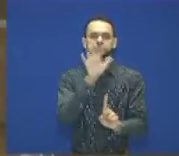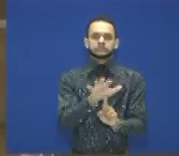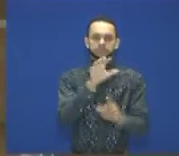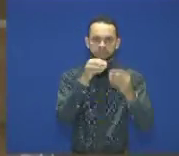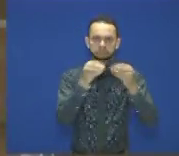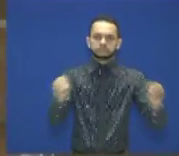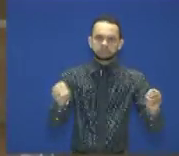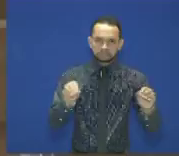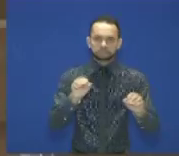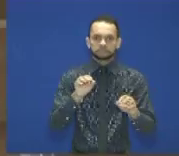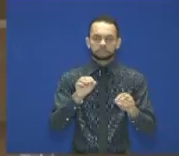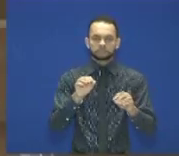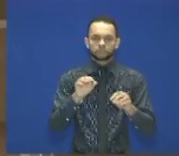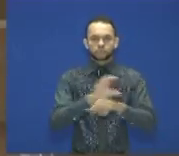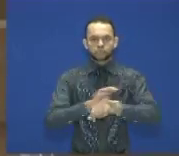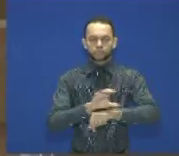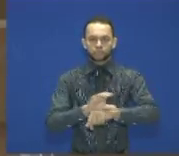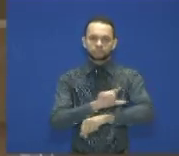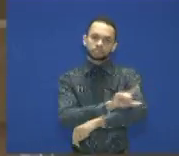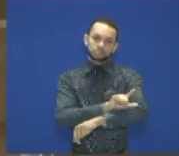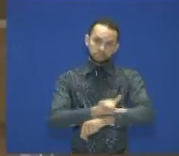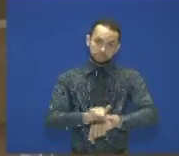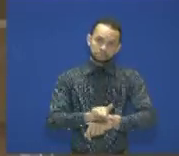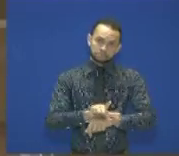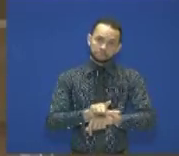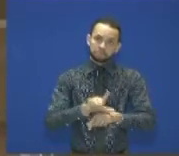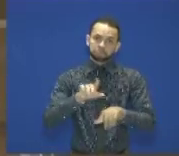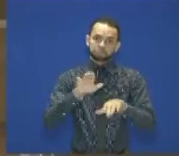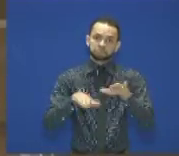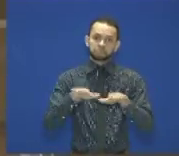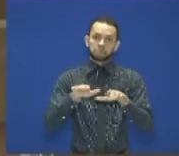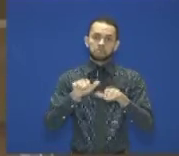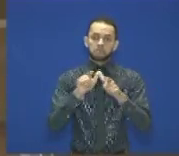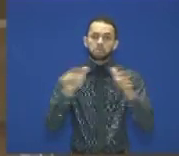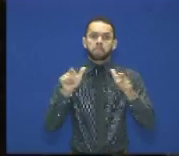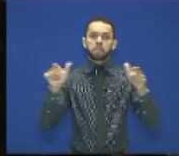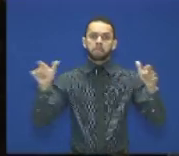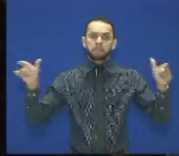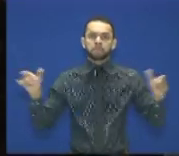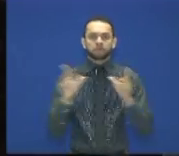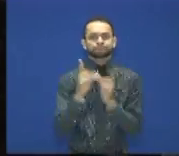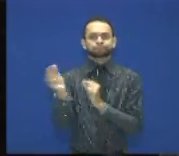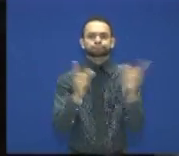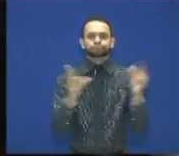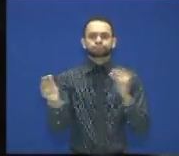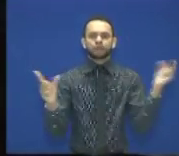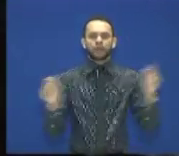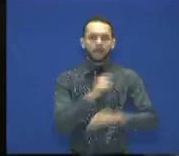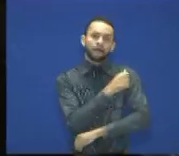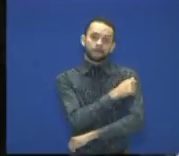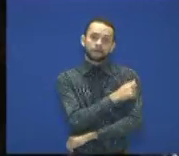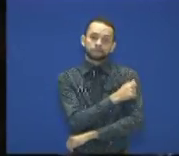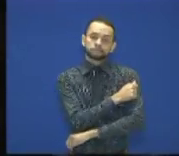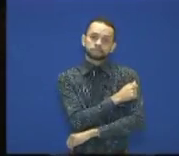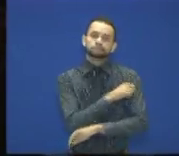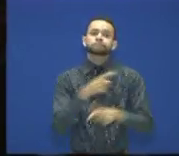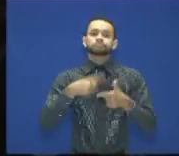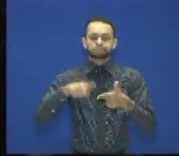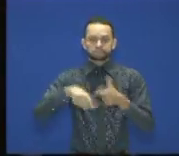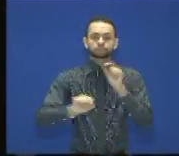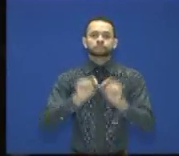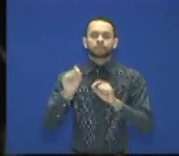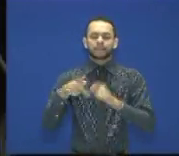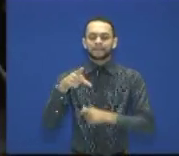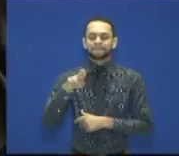o futuro profissional dos nossos egressos. Repudiamos igualmente as reformas da Previdência e as reformas